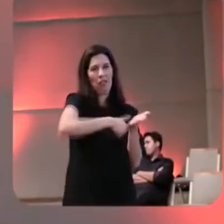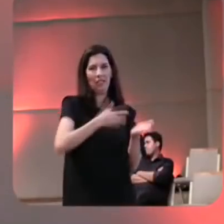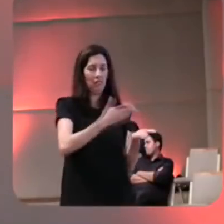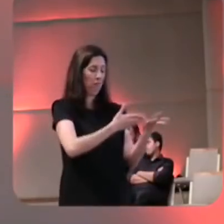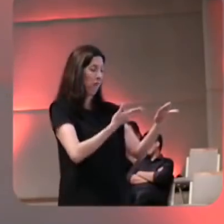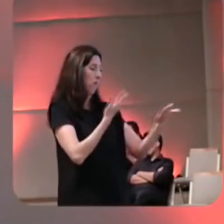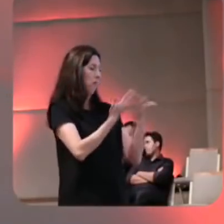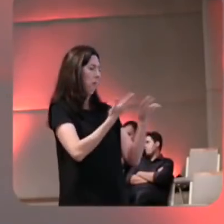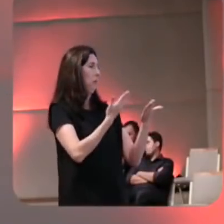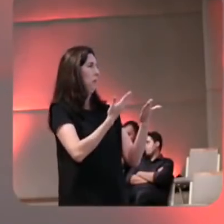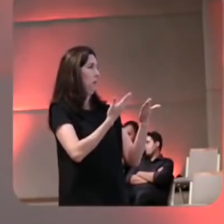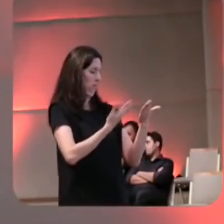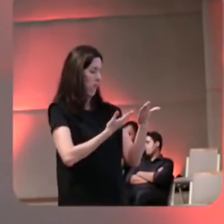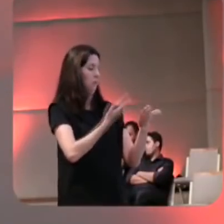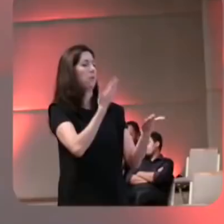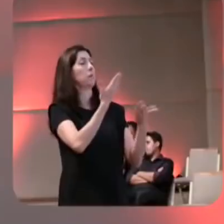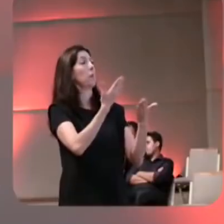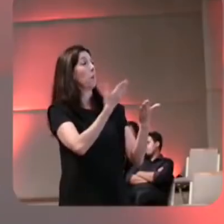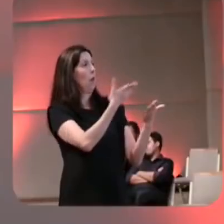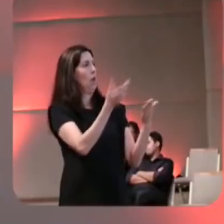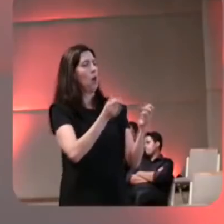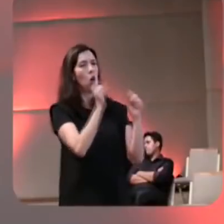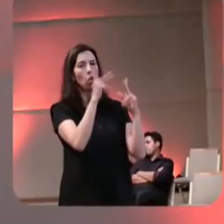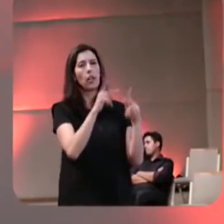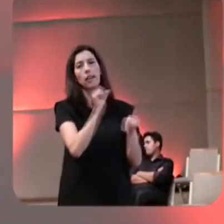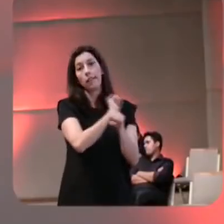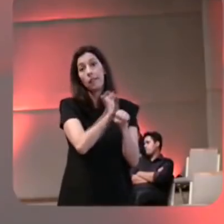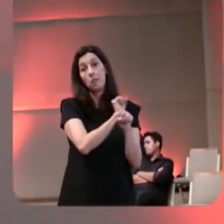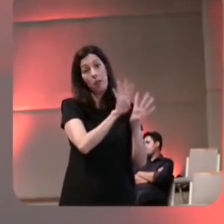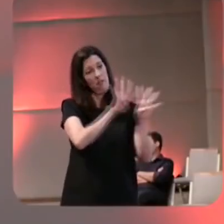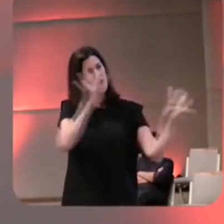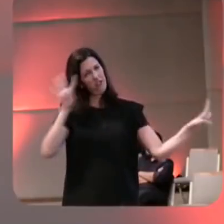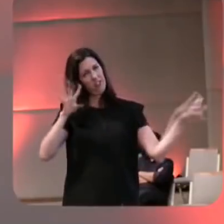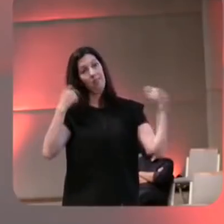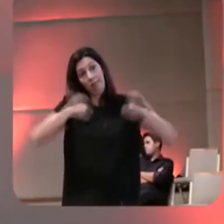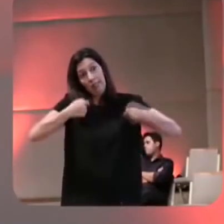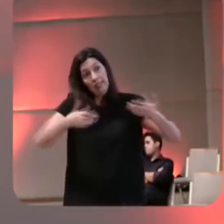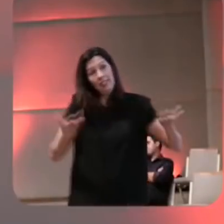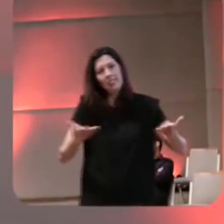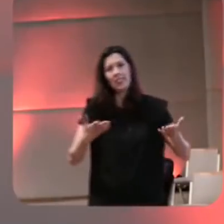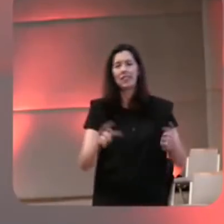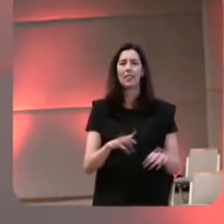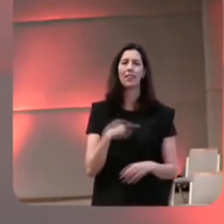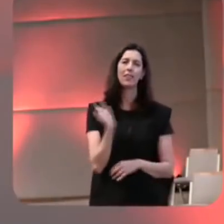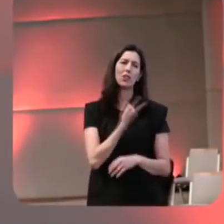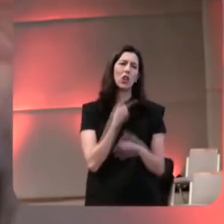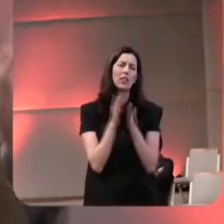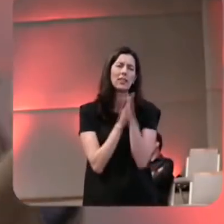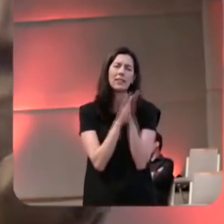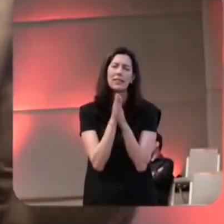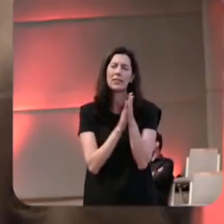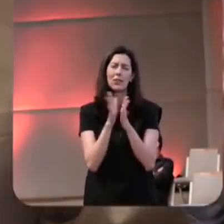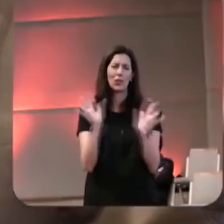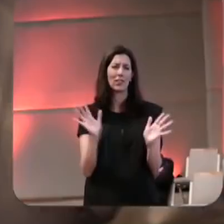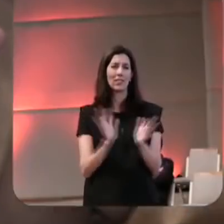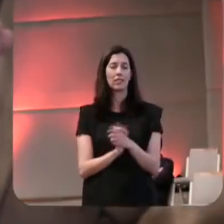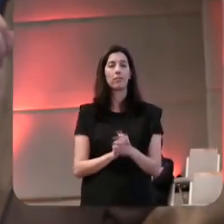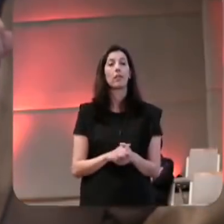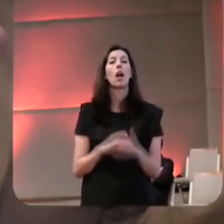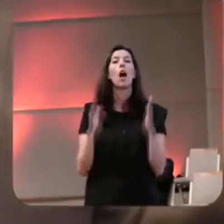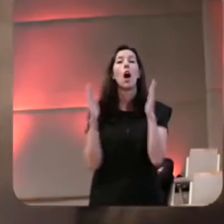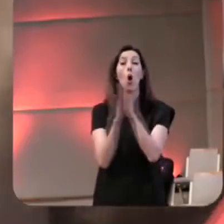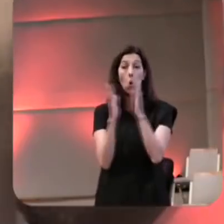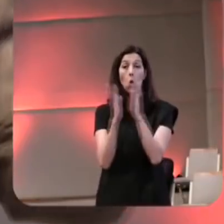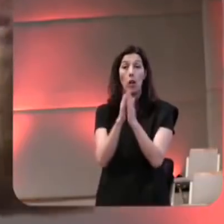coisas estão consumindo a gente. Parece besteira, né? Mas fica lá. E hoje o Espírito Santo falou para ela assim de manhã,